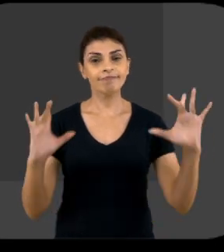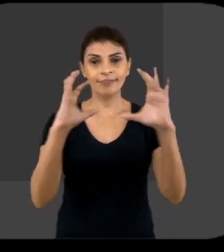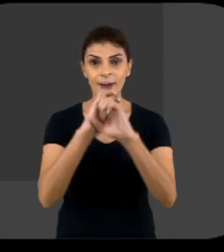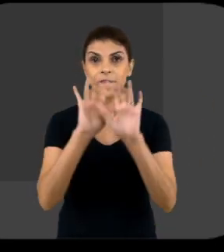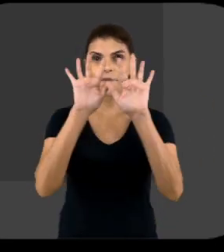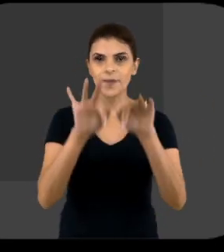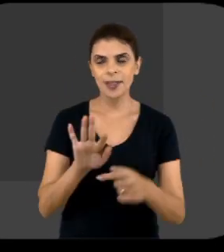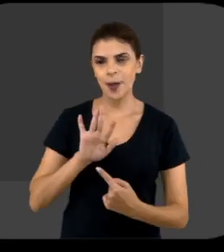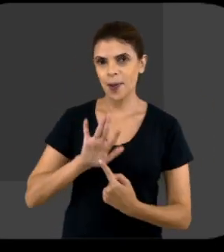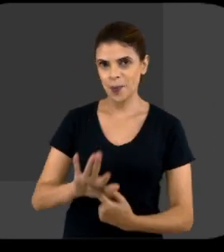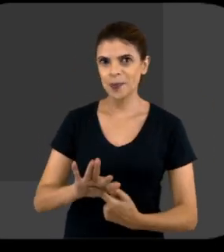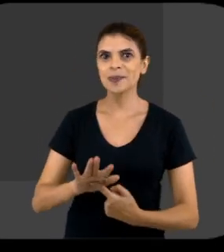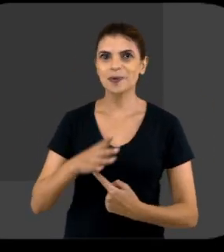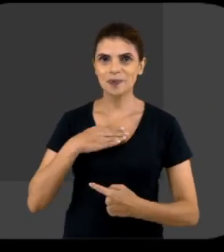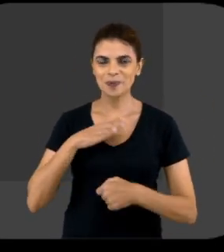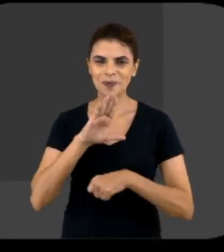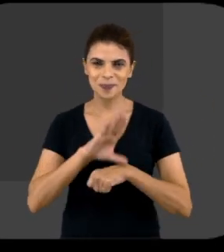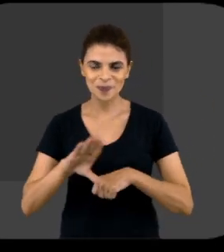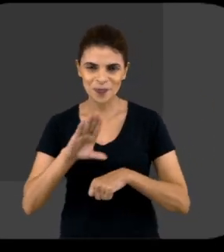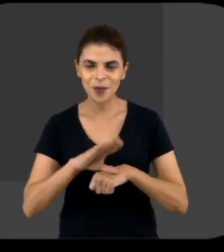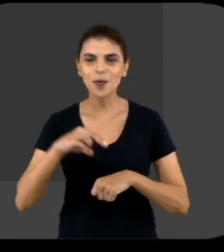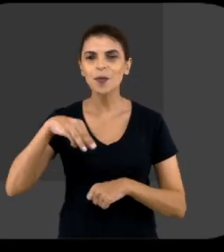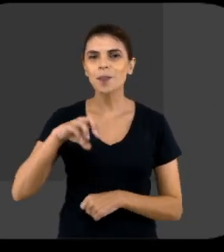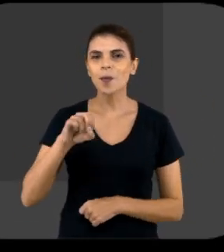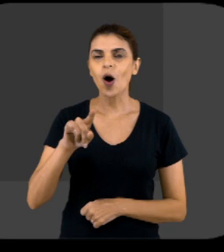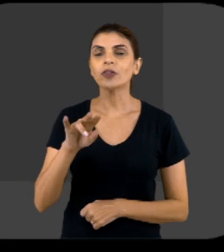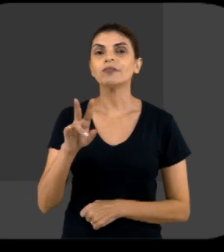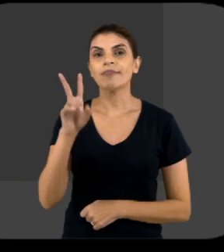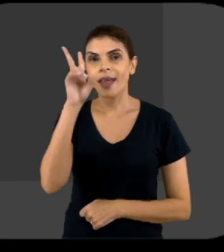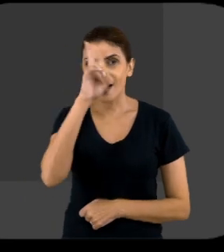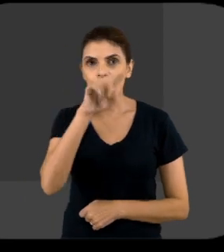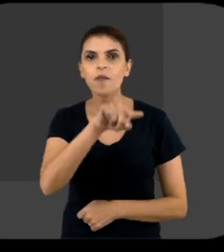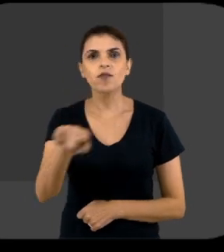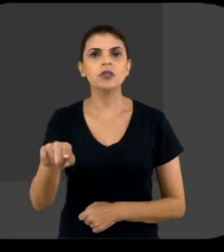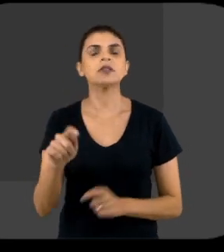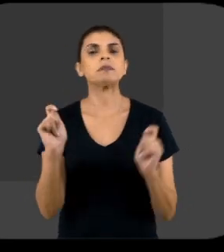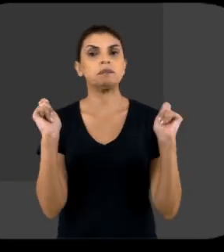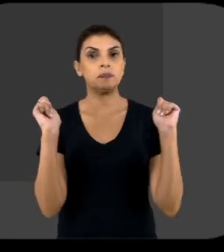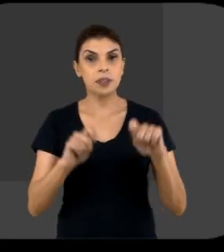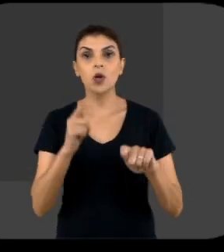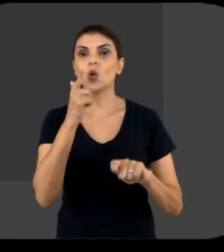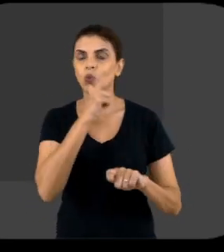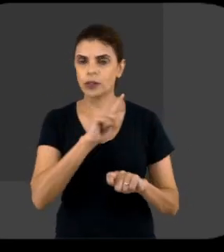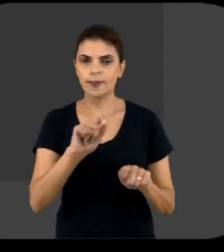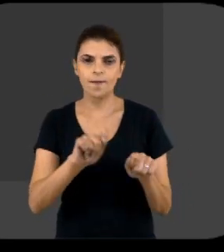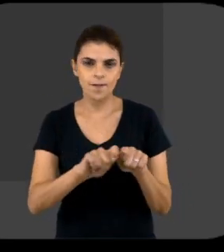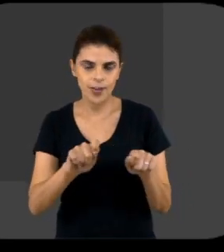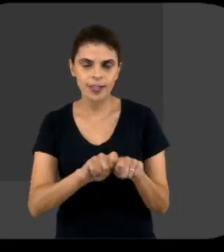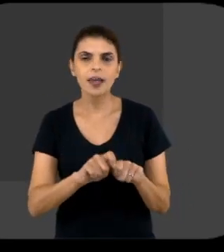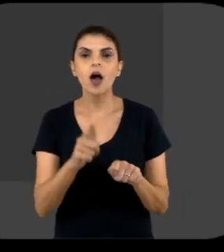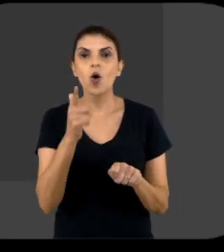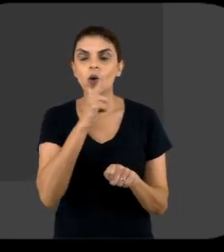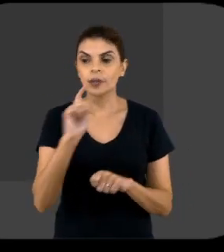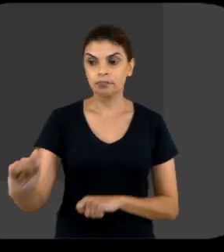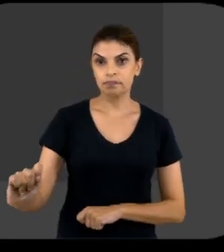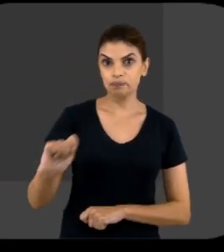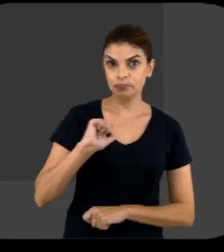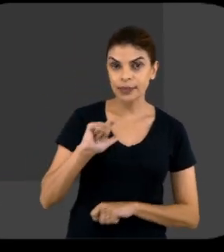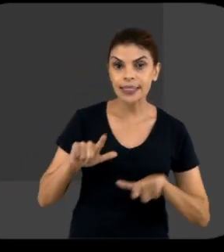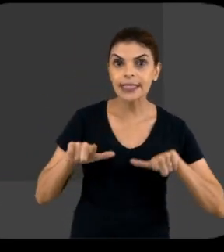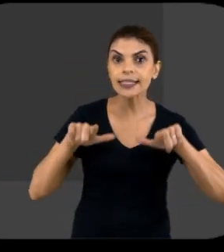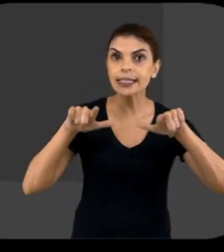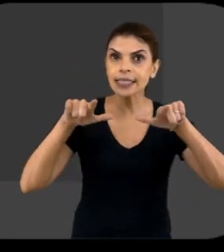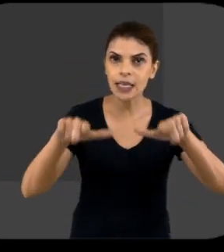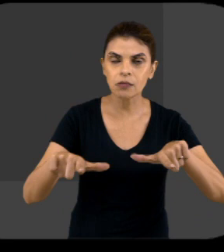Finalizando aqui a nossa apresentação, quero lembrar a vocês que para a obtenção